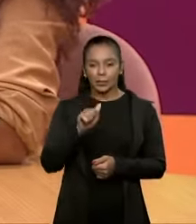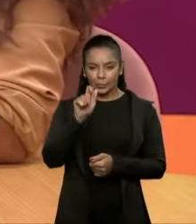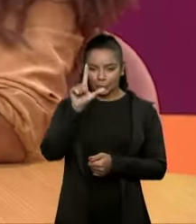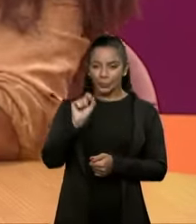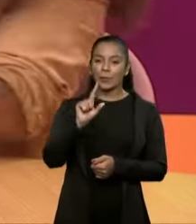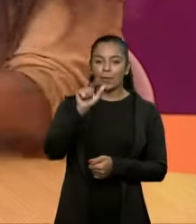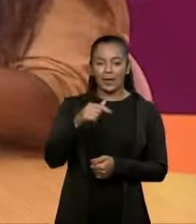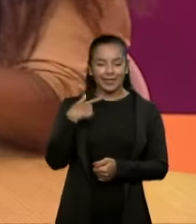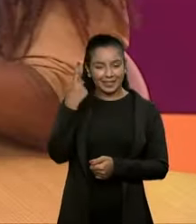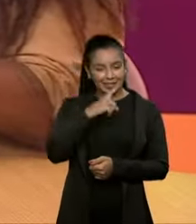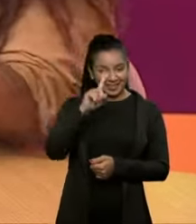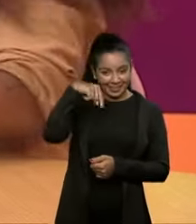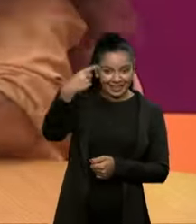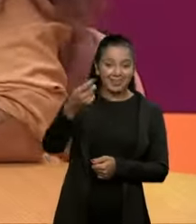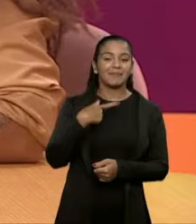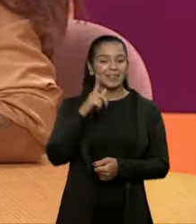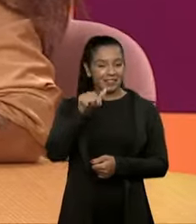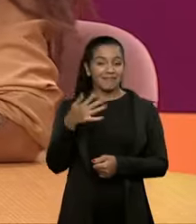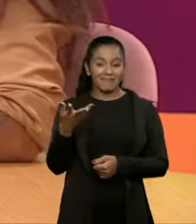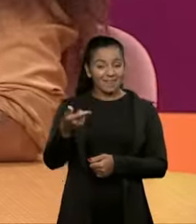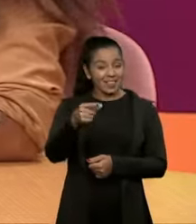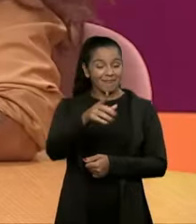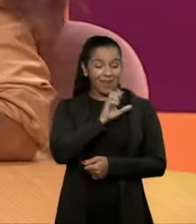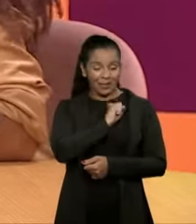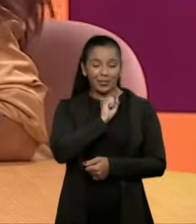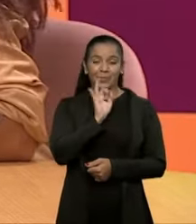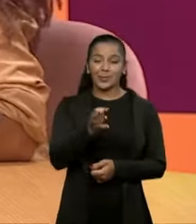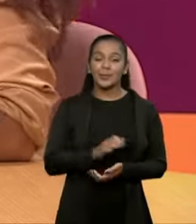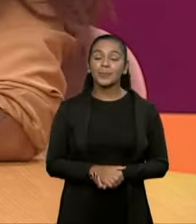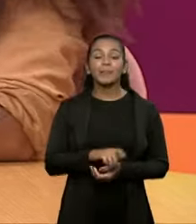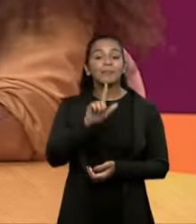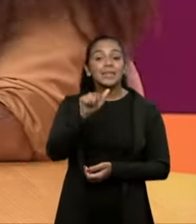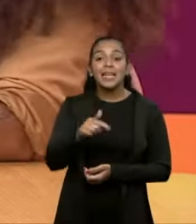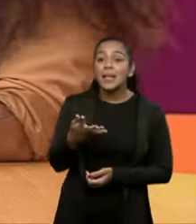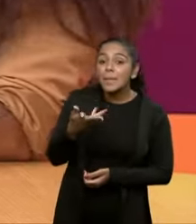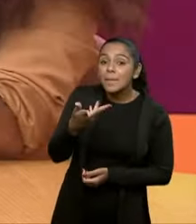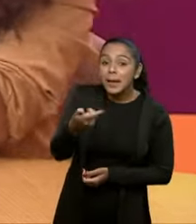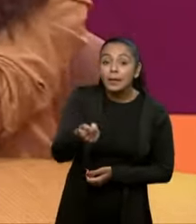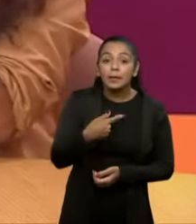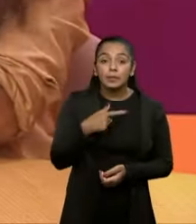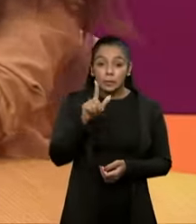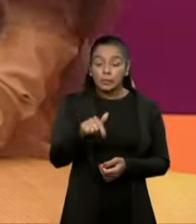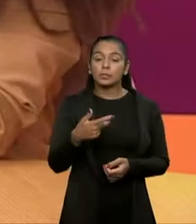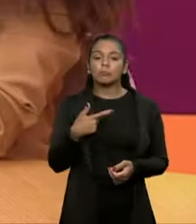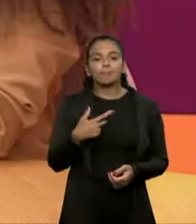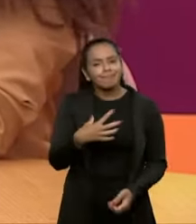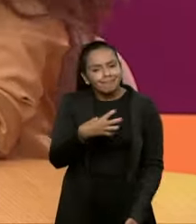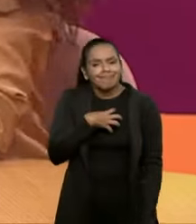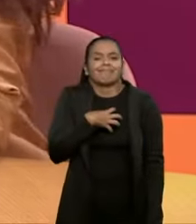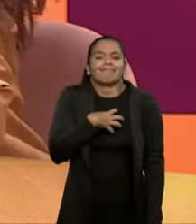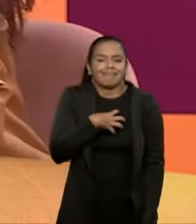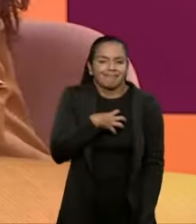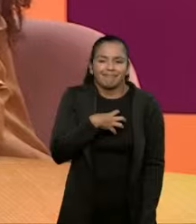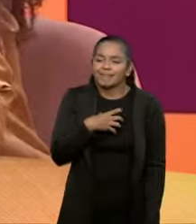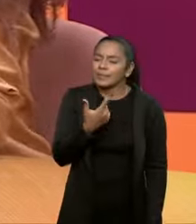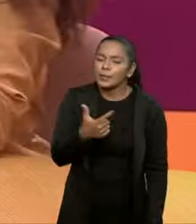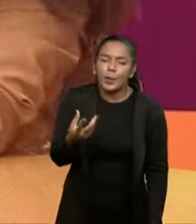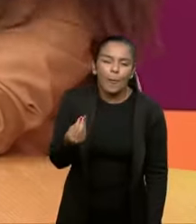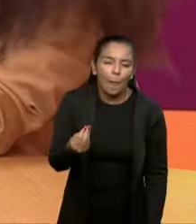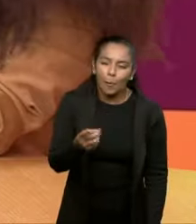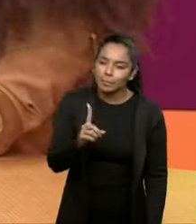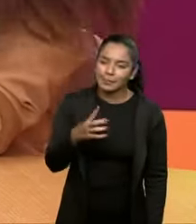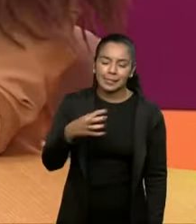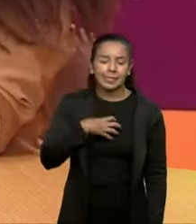vai semana que vem, você vai adorar. Vou estar ali, pra assistir. E é incrível, né? E aí, você indo, você sentiu. Não tem como não sentir. Aquilo ali